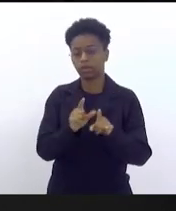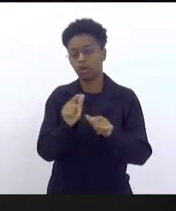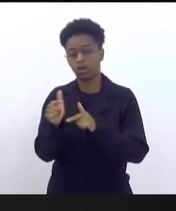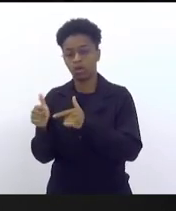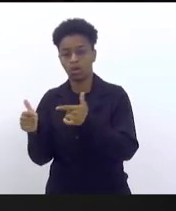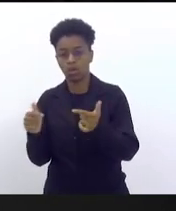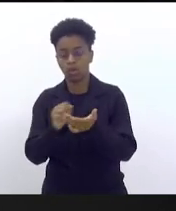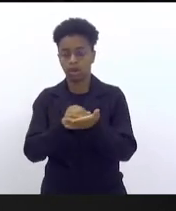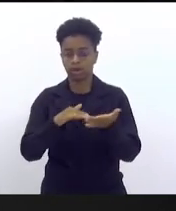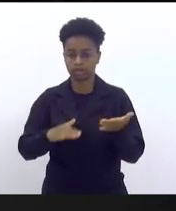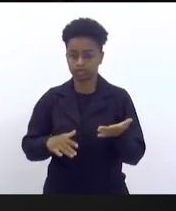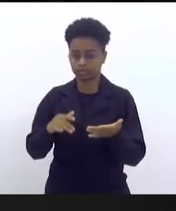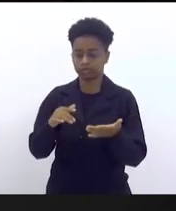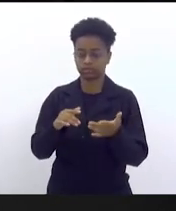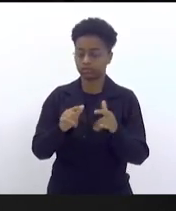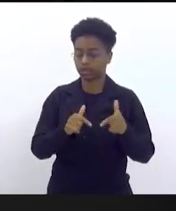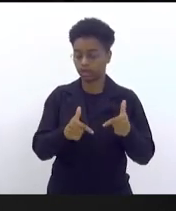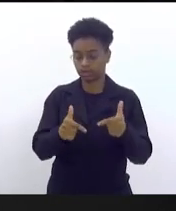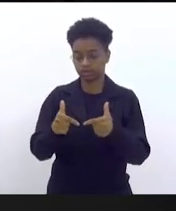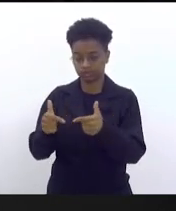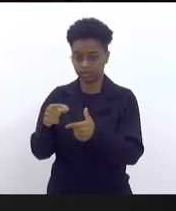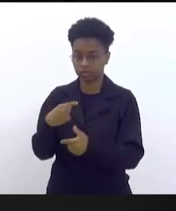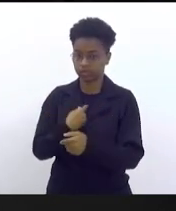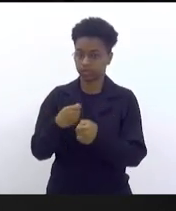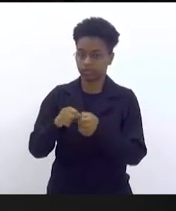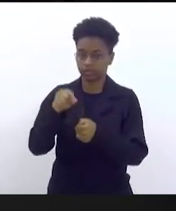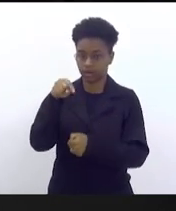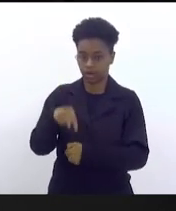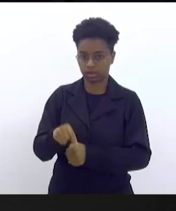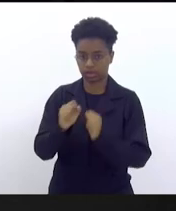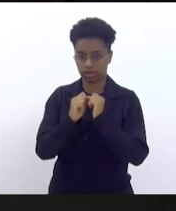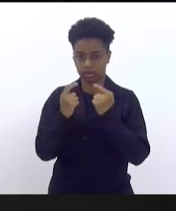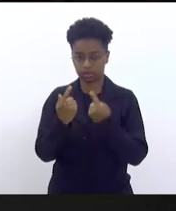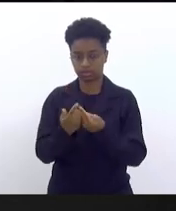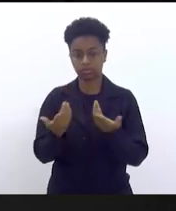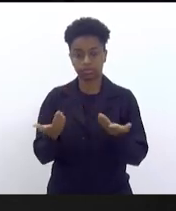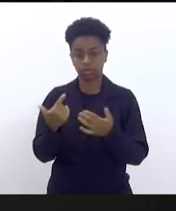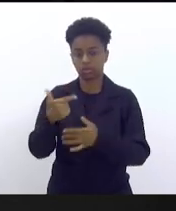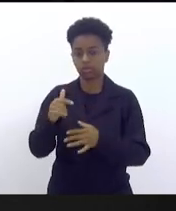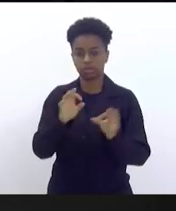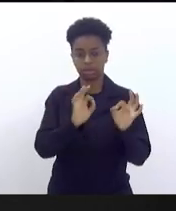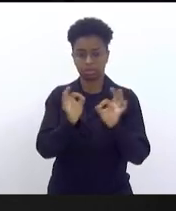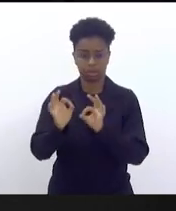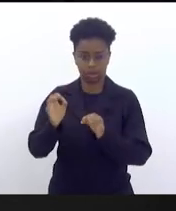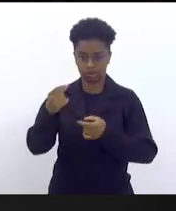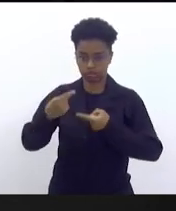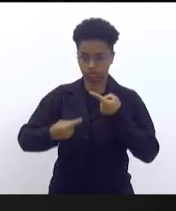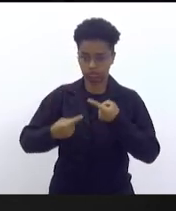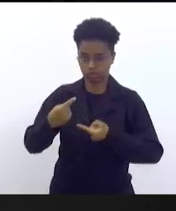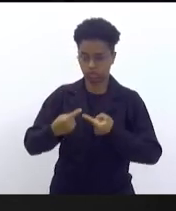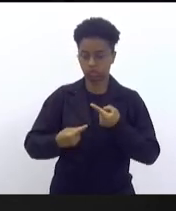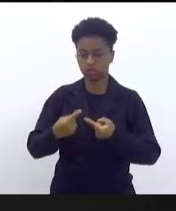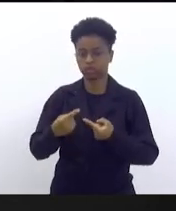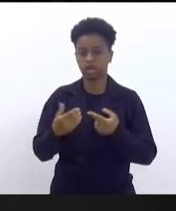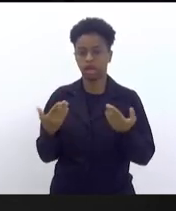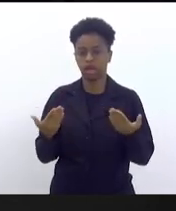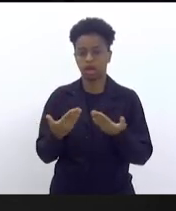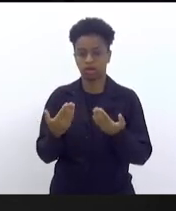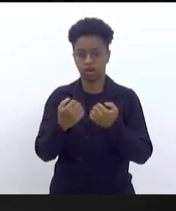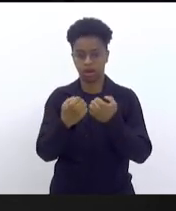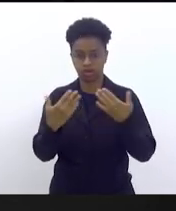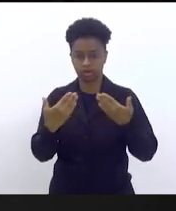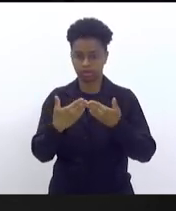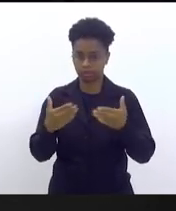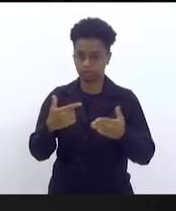atividades do nosso mandato realizado aqui nesta casa Legislativa não havendo mais a tratar sobre esta audiência pública como